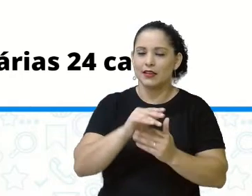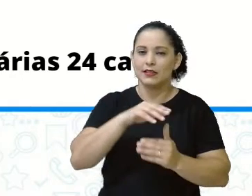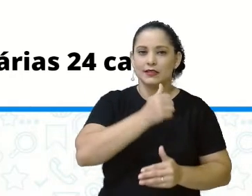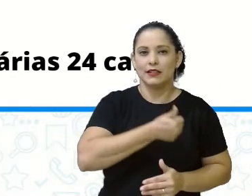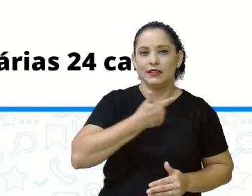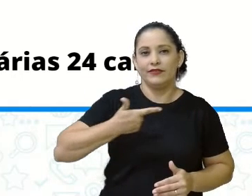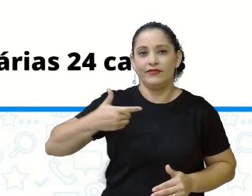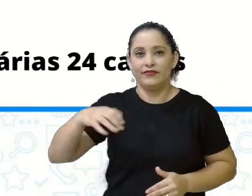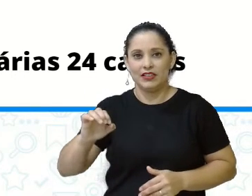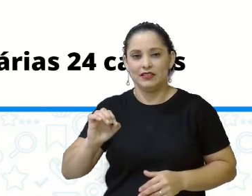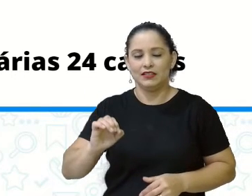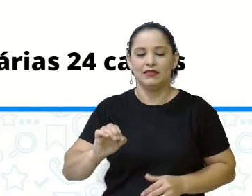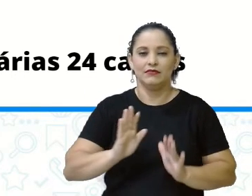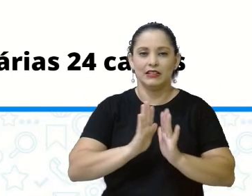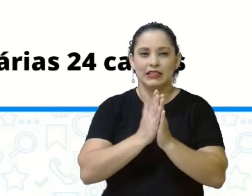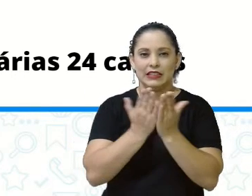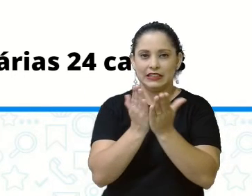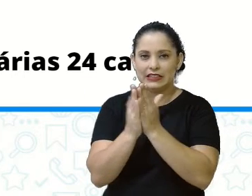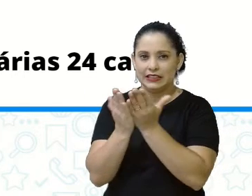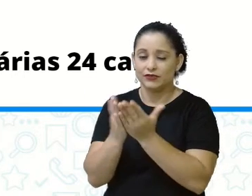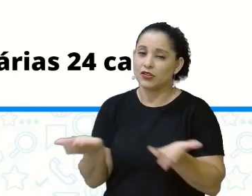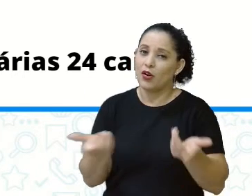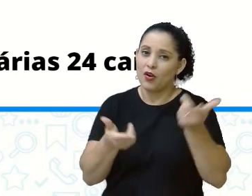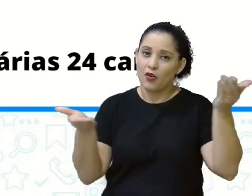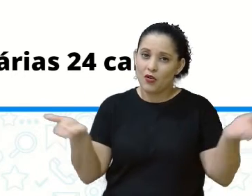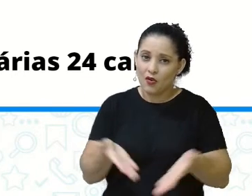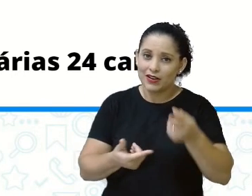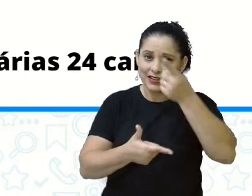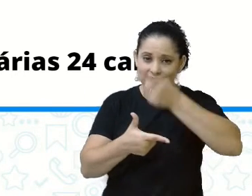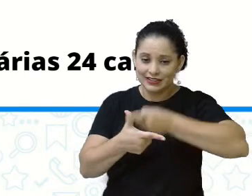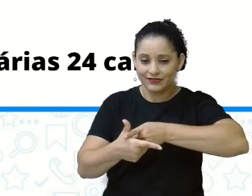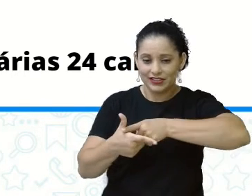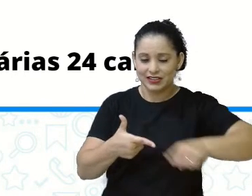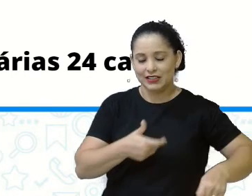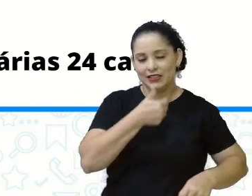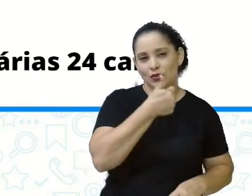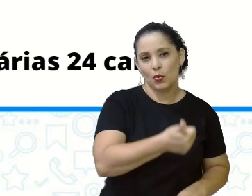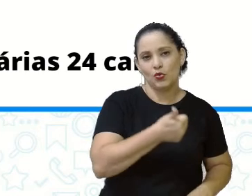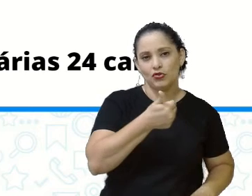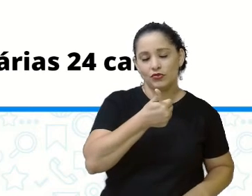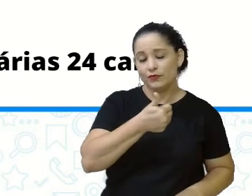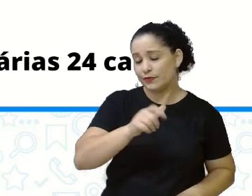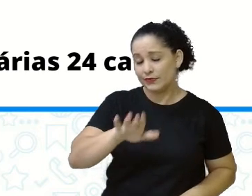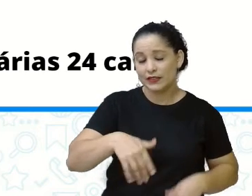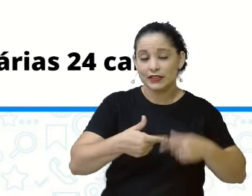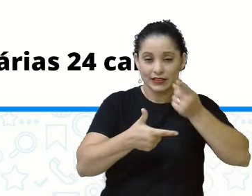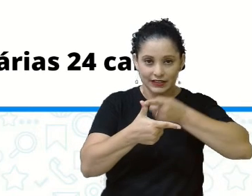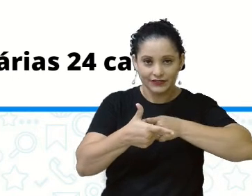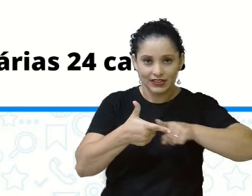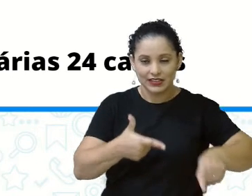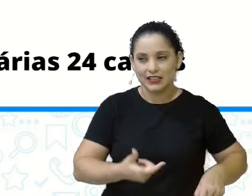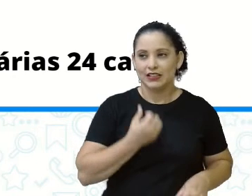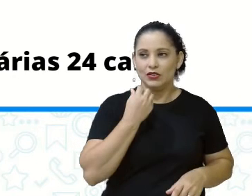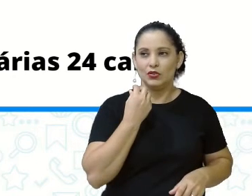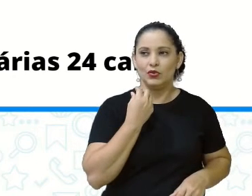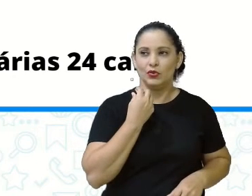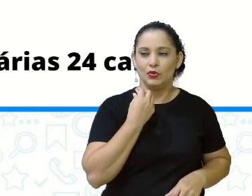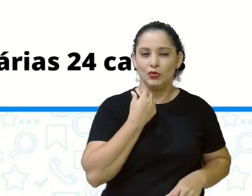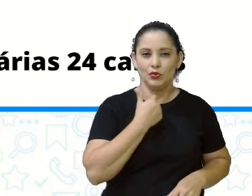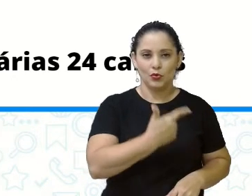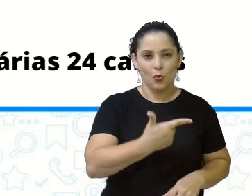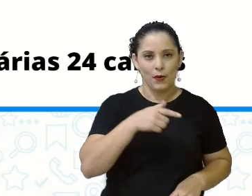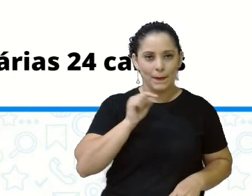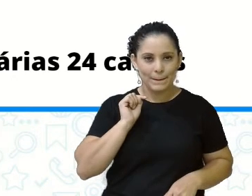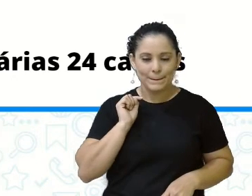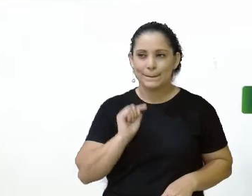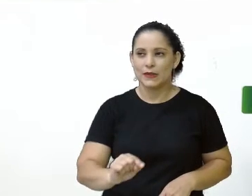ter que dividir esses 2.880 livros em 100. Aliás, em cada caixa